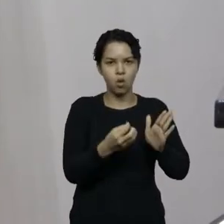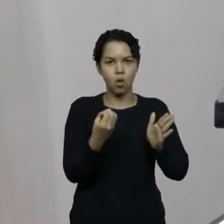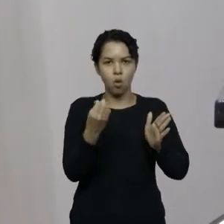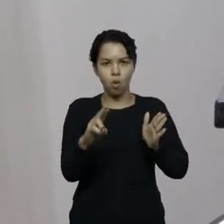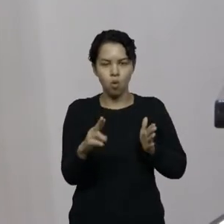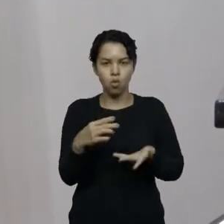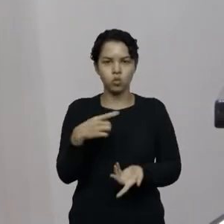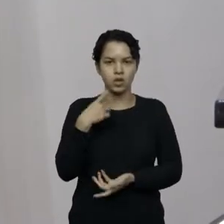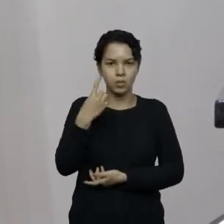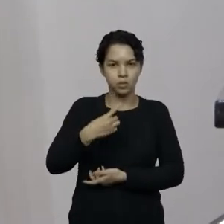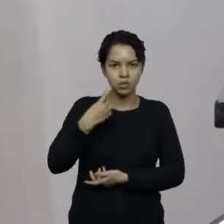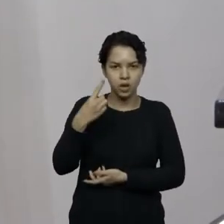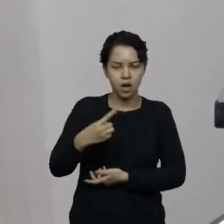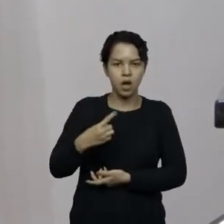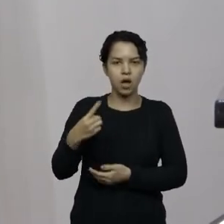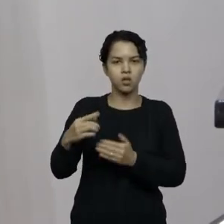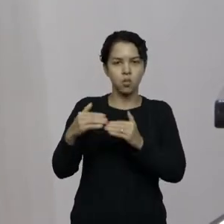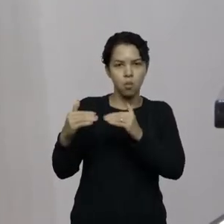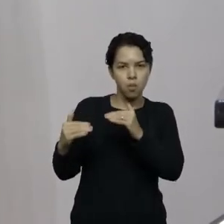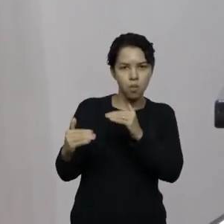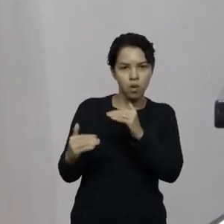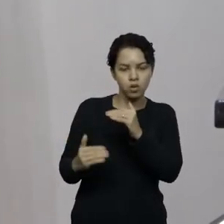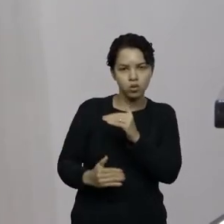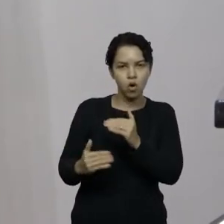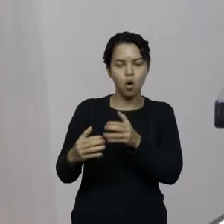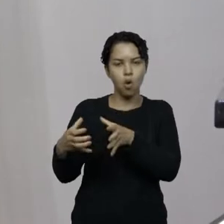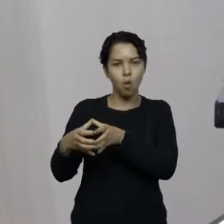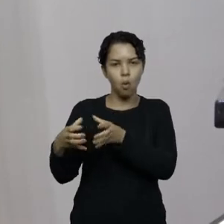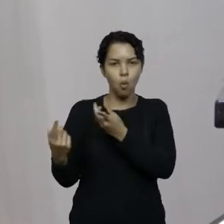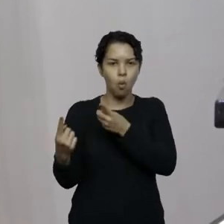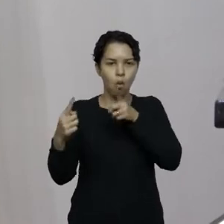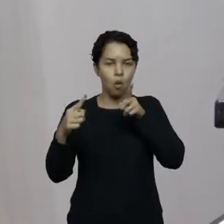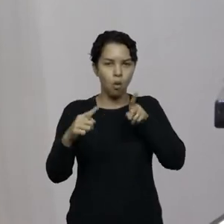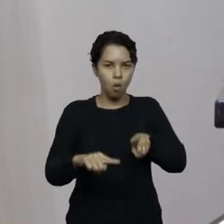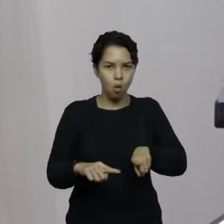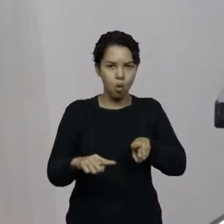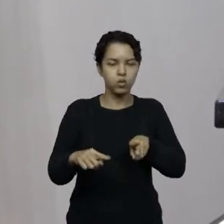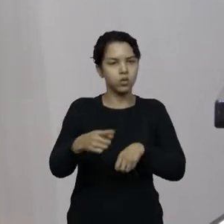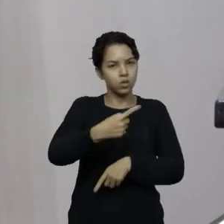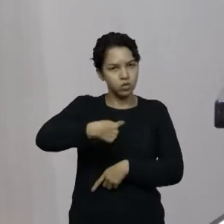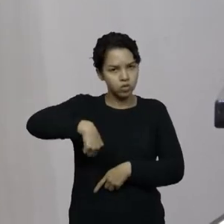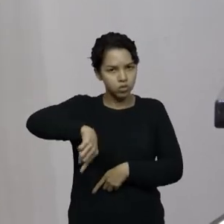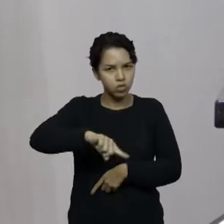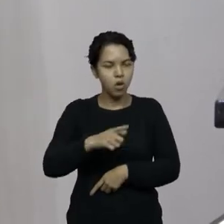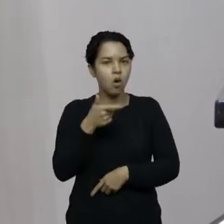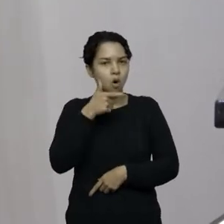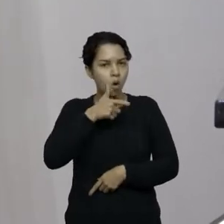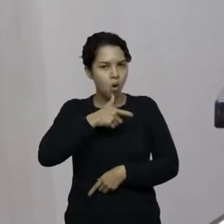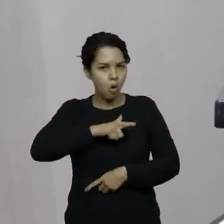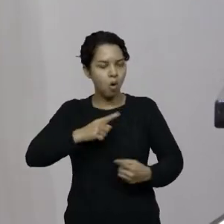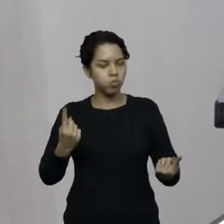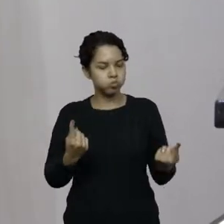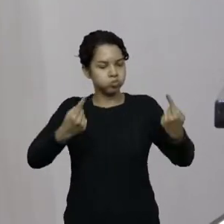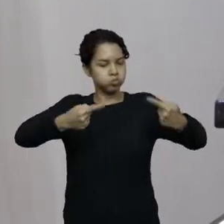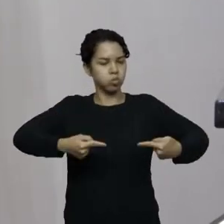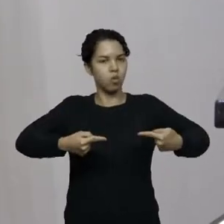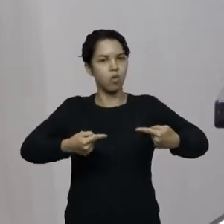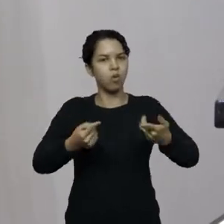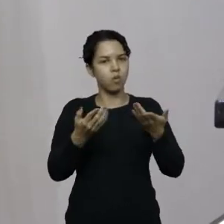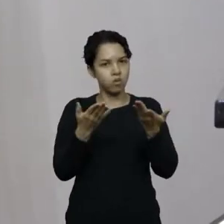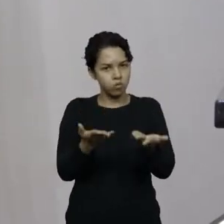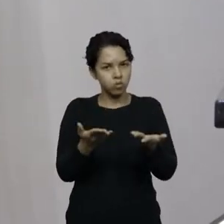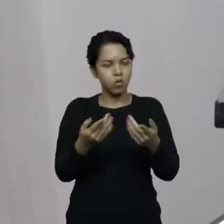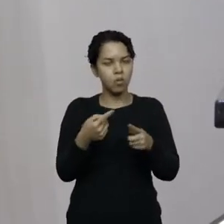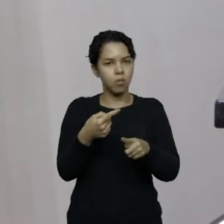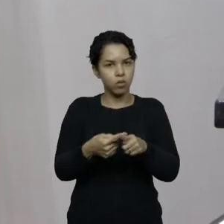Deputados de oposição nós tenhamos uma jurisprudência para se contrapor ao Senhor porque o Senhor usa e aqui é a minha